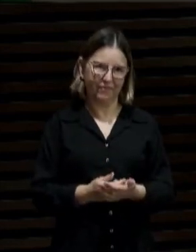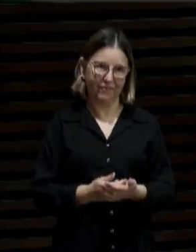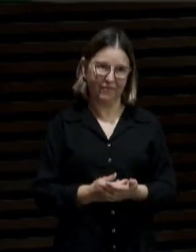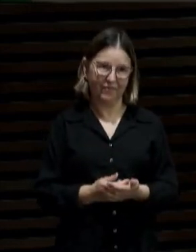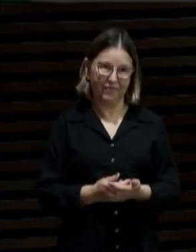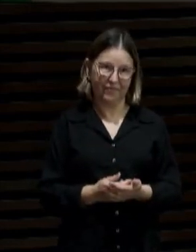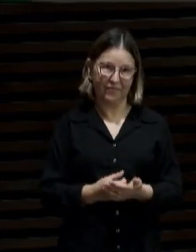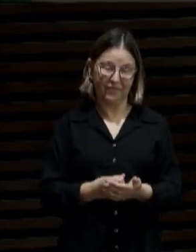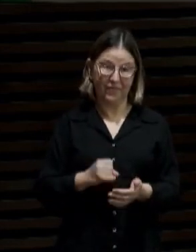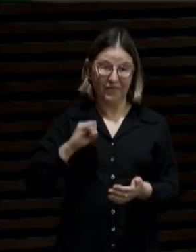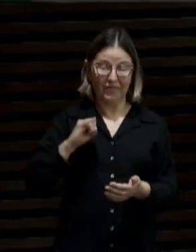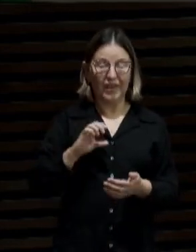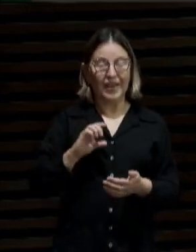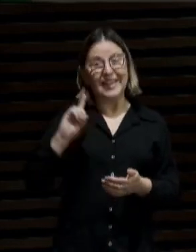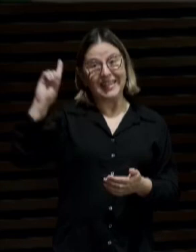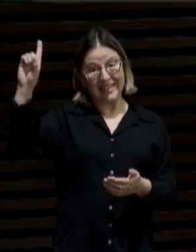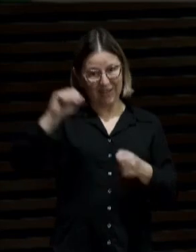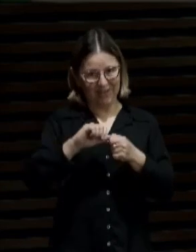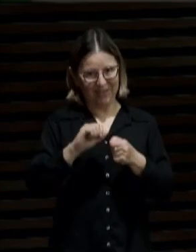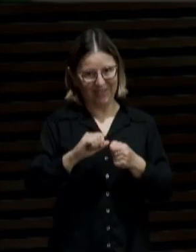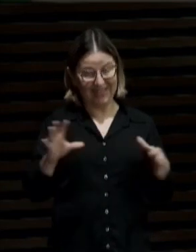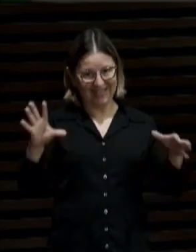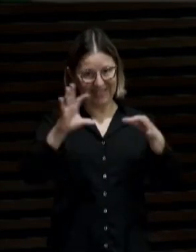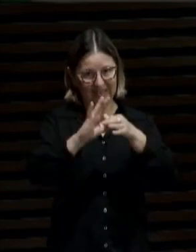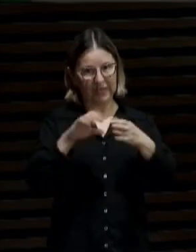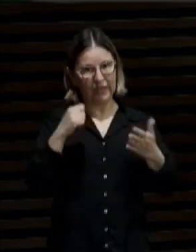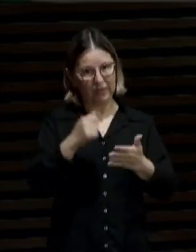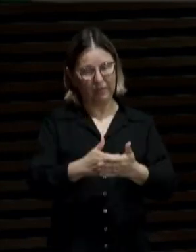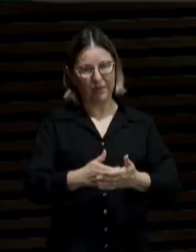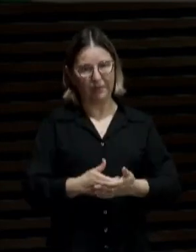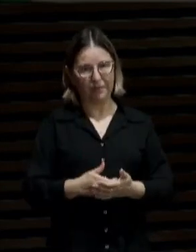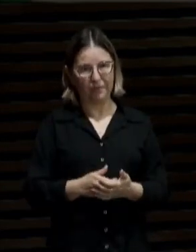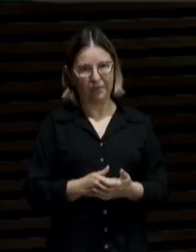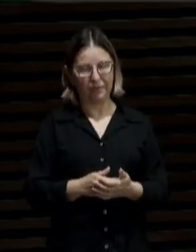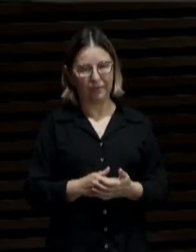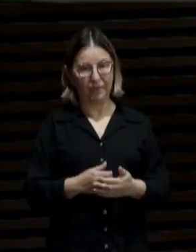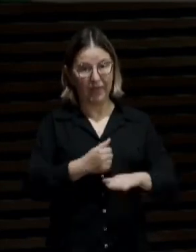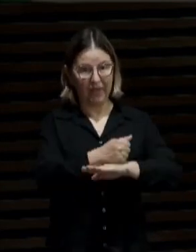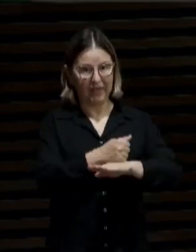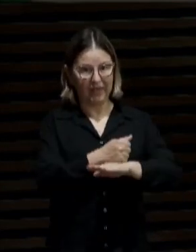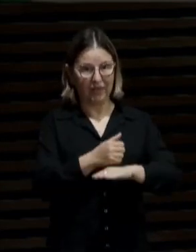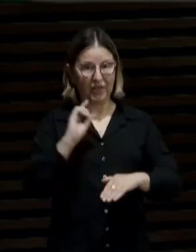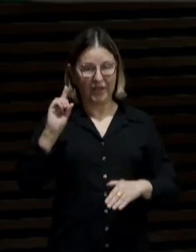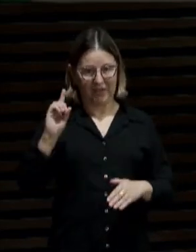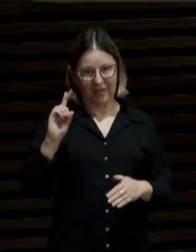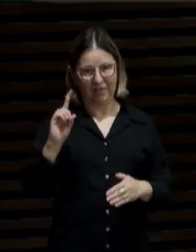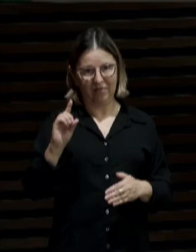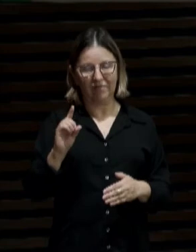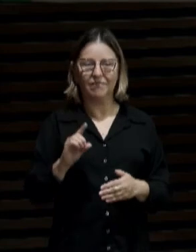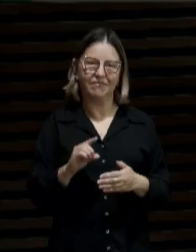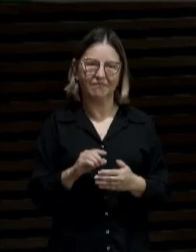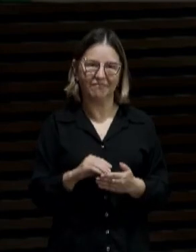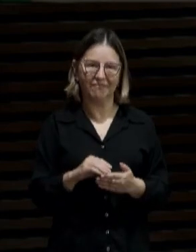faz uma aliança, ele a cumpre. Com Abraão, Deus apenas confirma a promessa feita ainda no Éden.